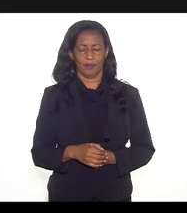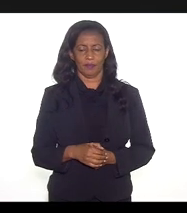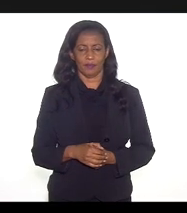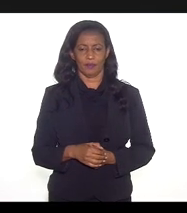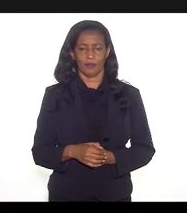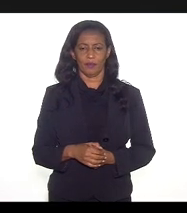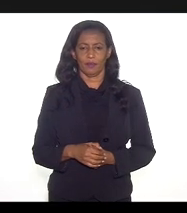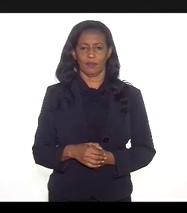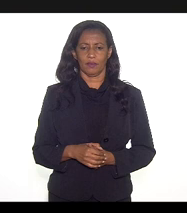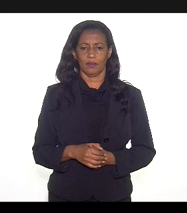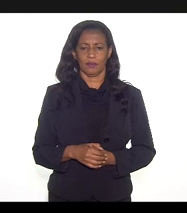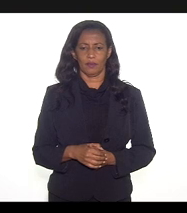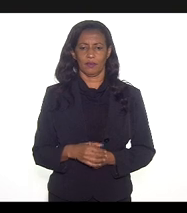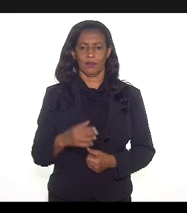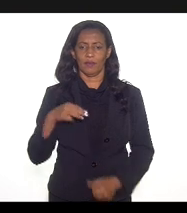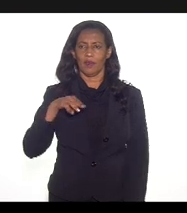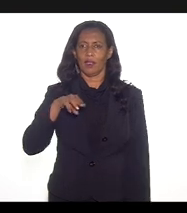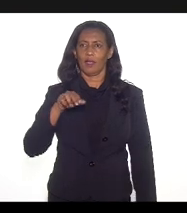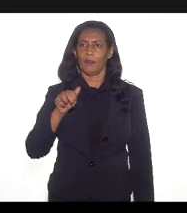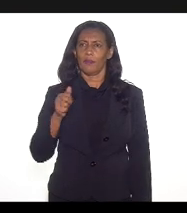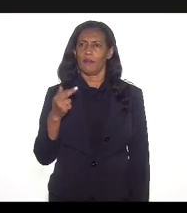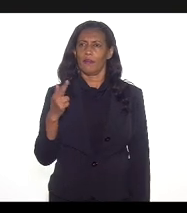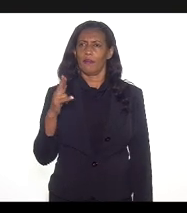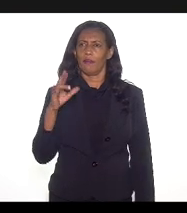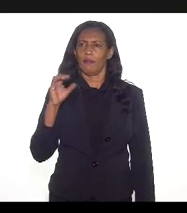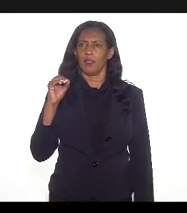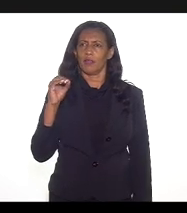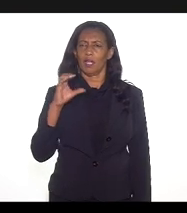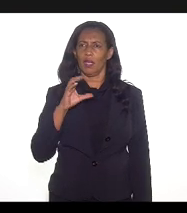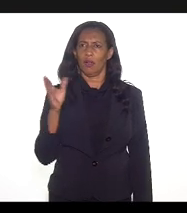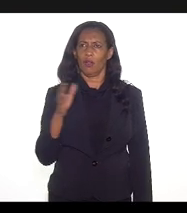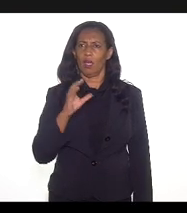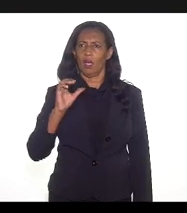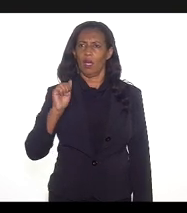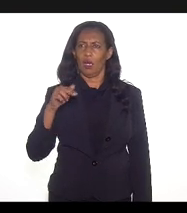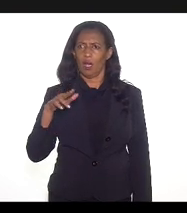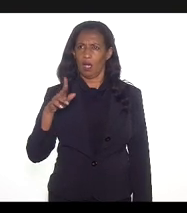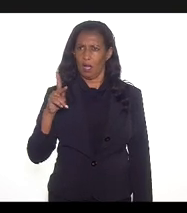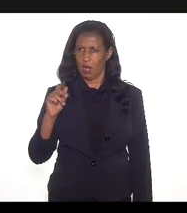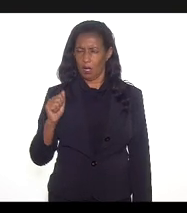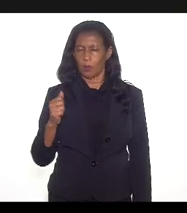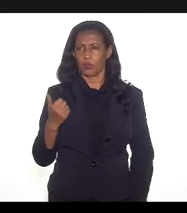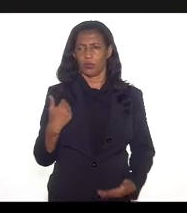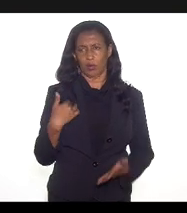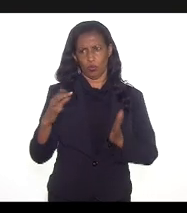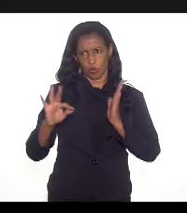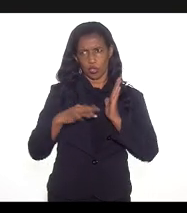Campos. Eu estava inscrito via chat. Ah, claro, Marcelo. Lógico. Claro, Marcelo. Então, por favor.